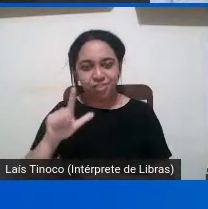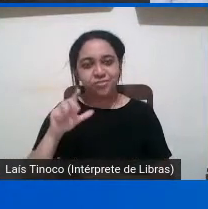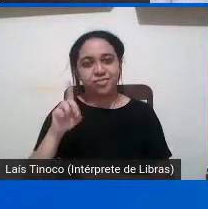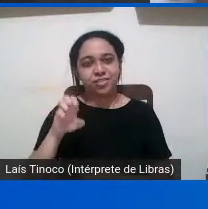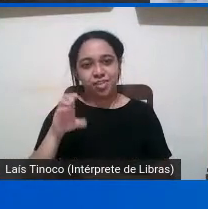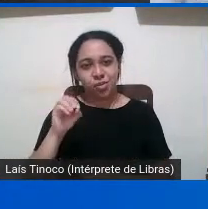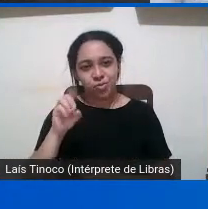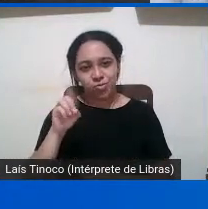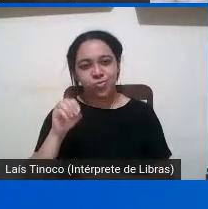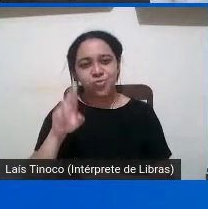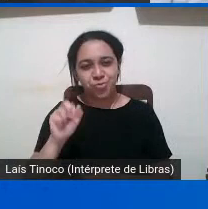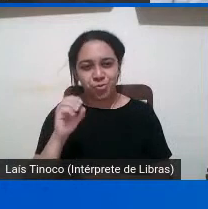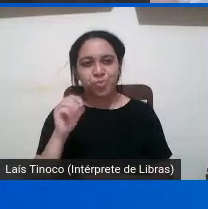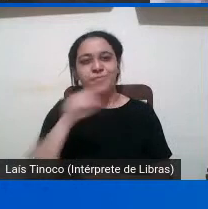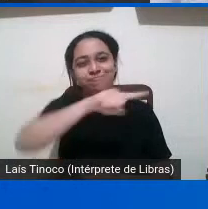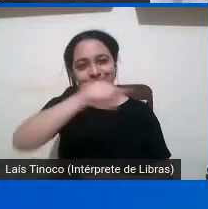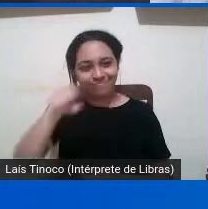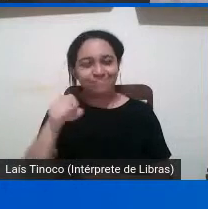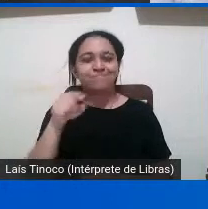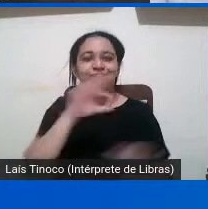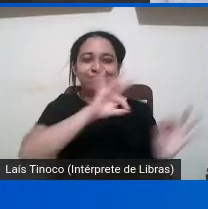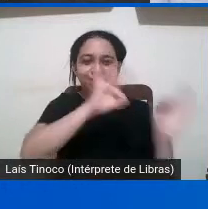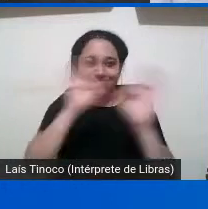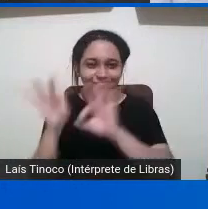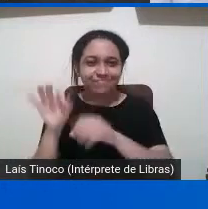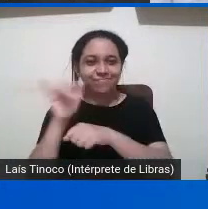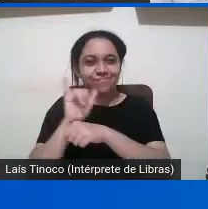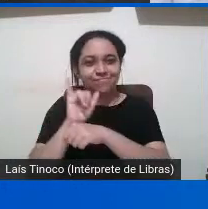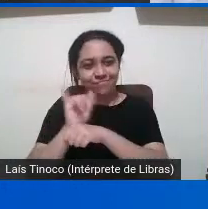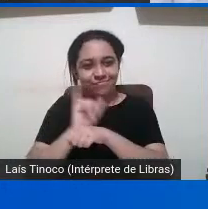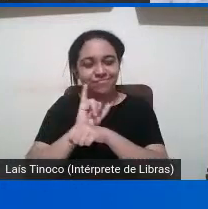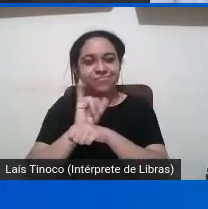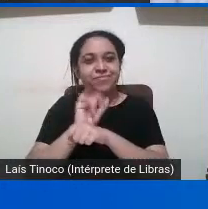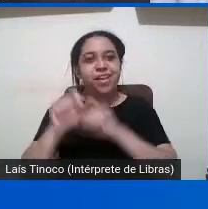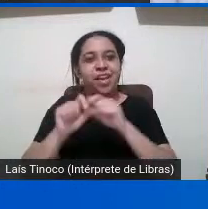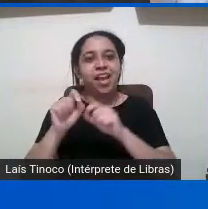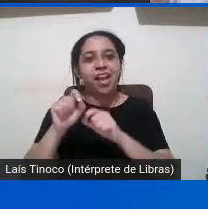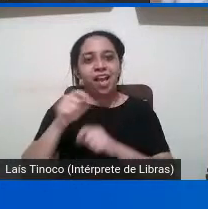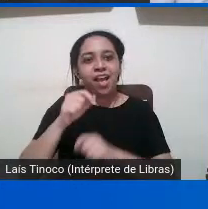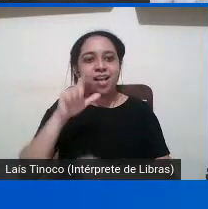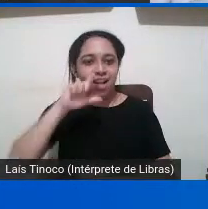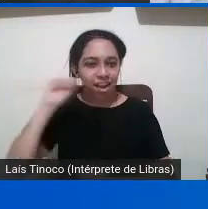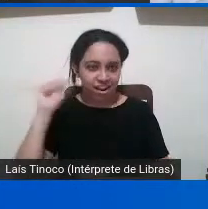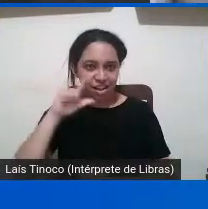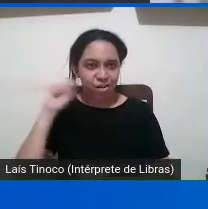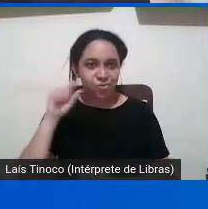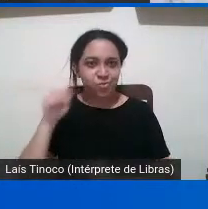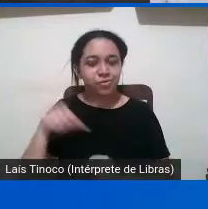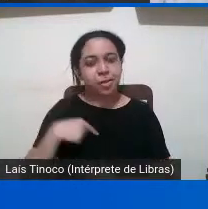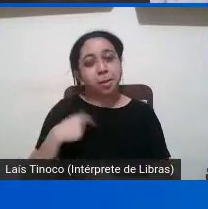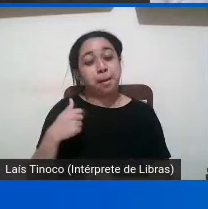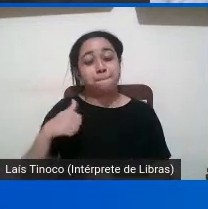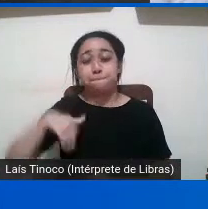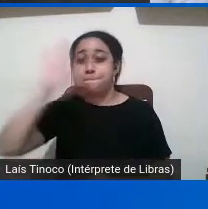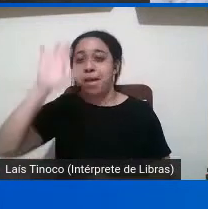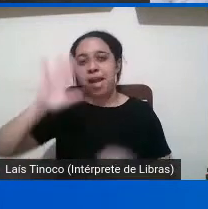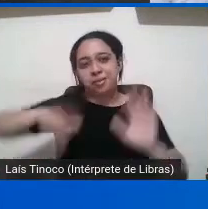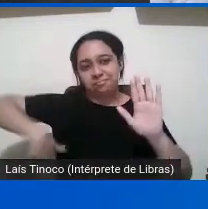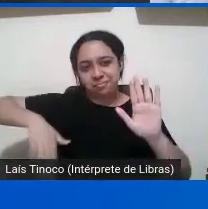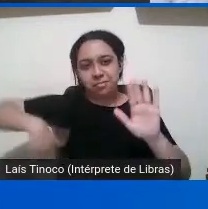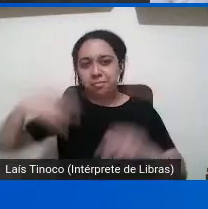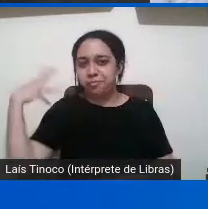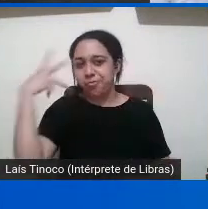que eu já vi que em frente à praia do francês a praia mais bonita que do estado na minha modesta opinião porque eu moro nela